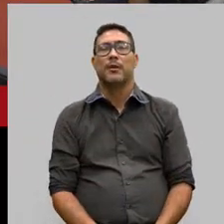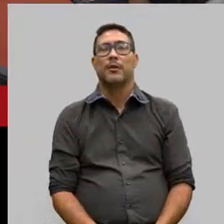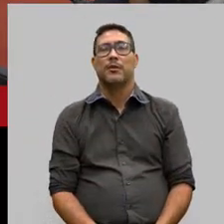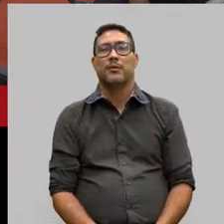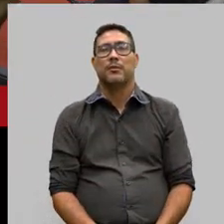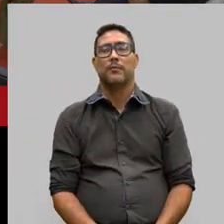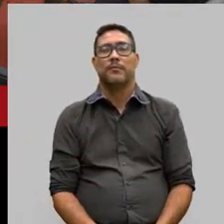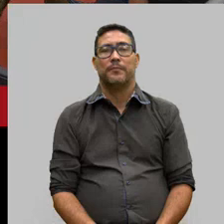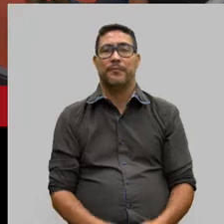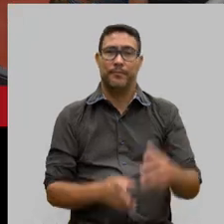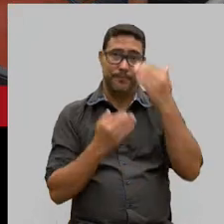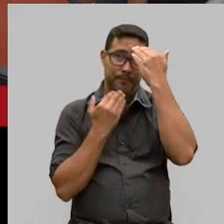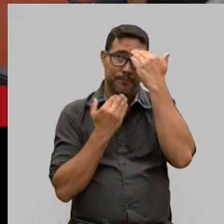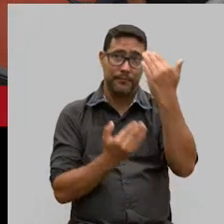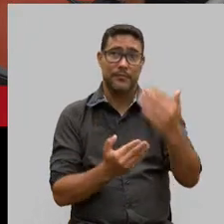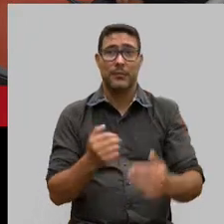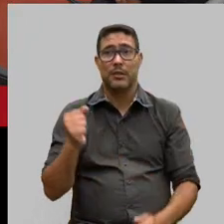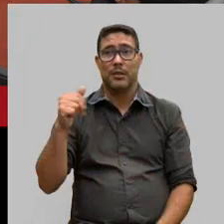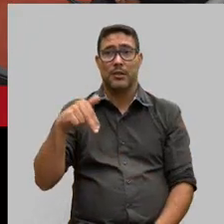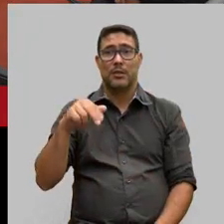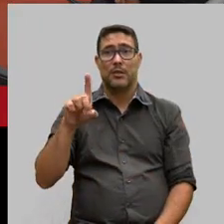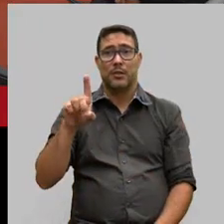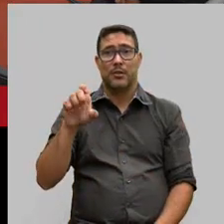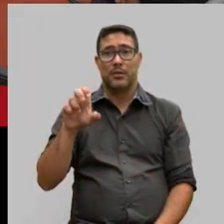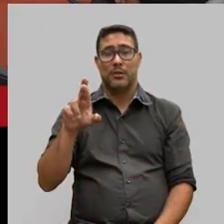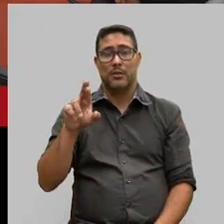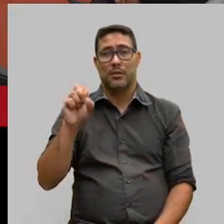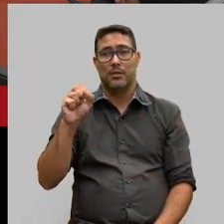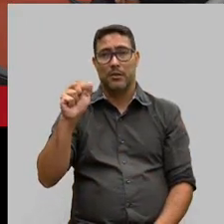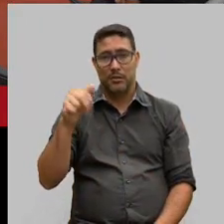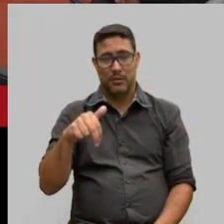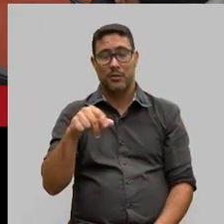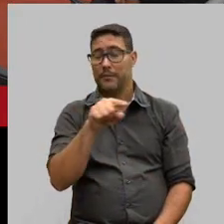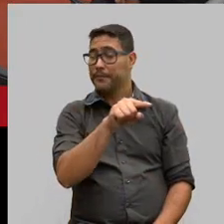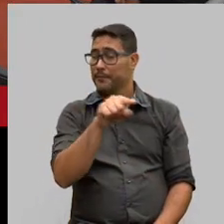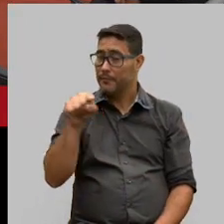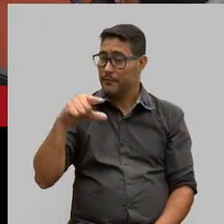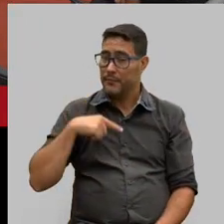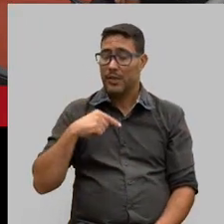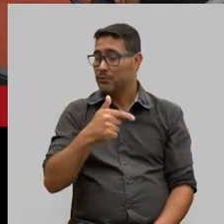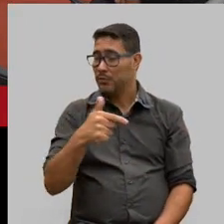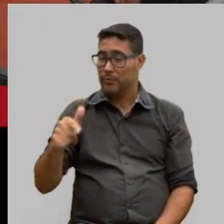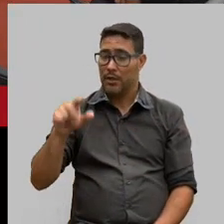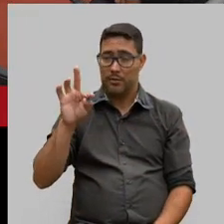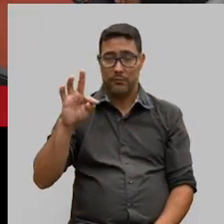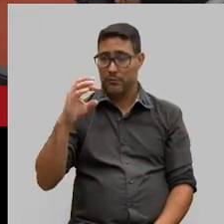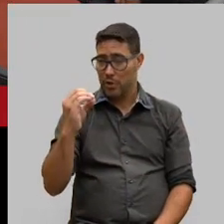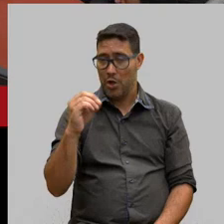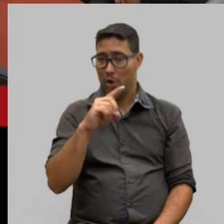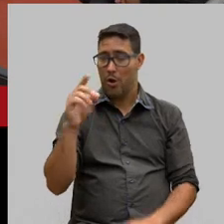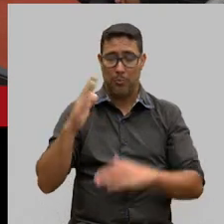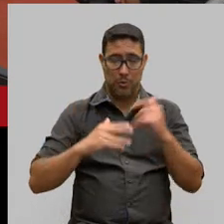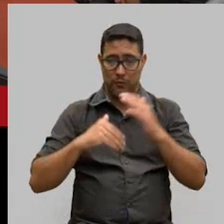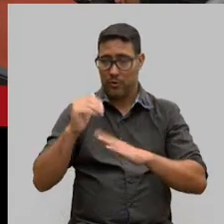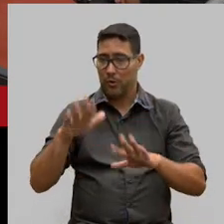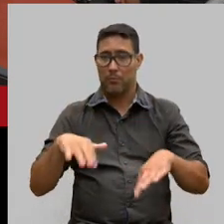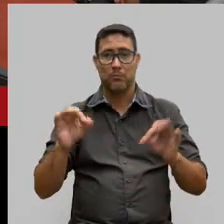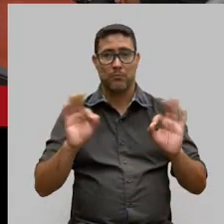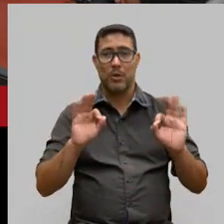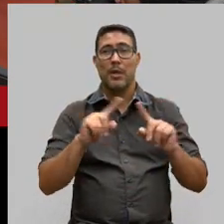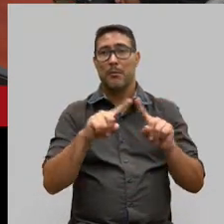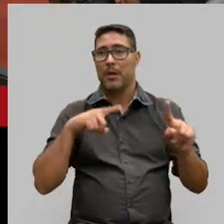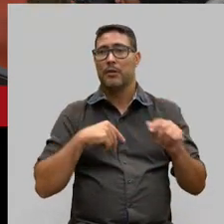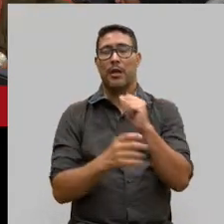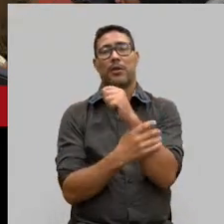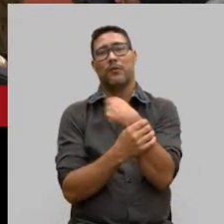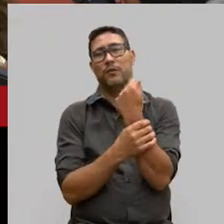Obrigado Anderson viu gente olha nos seus municípios às vezes não tem o terapeuta ocupacional mas tem às vezes um fisioterapeuta inclusive na